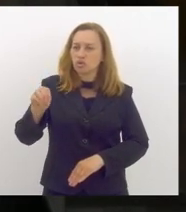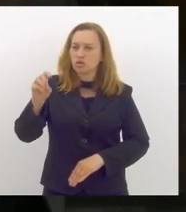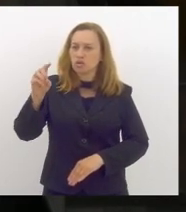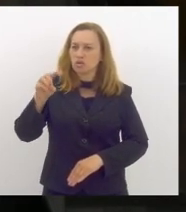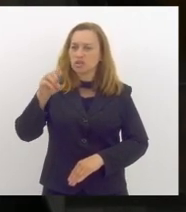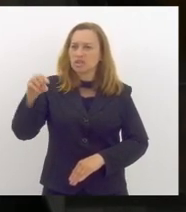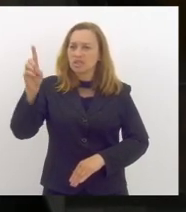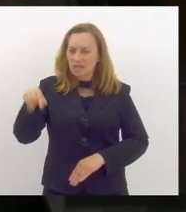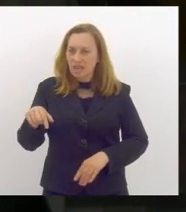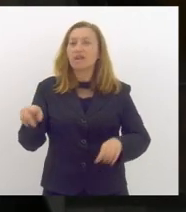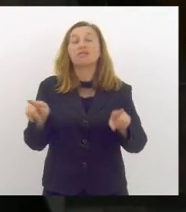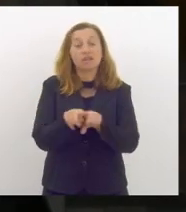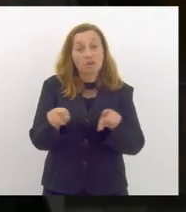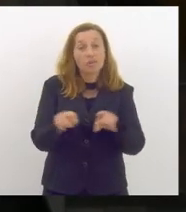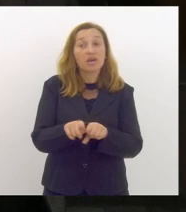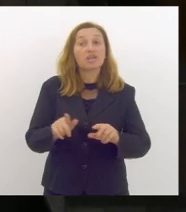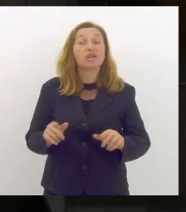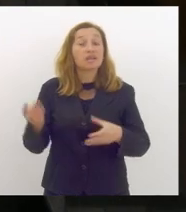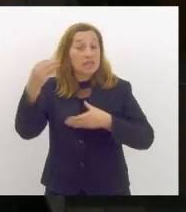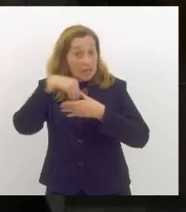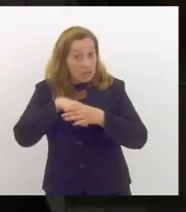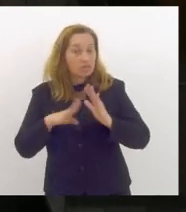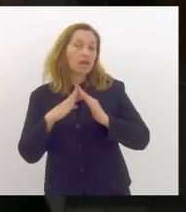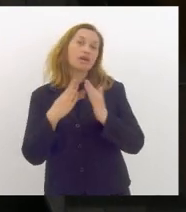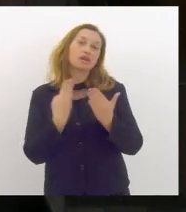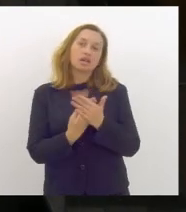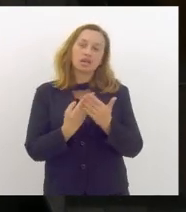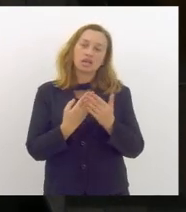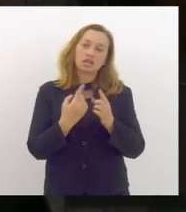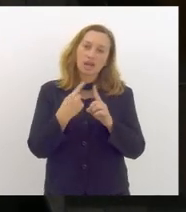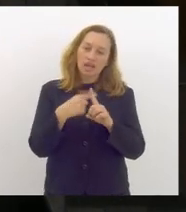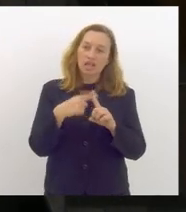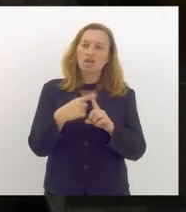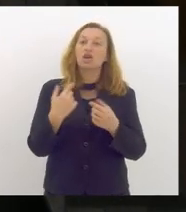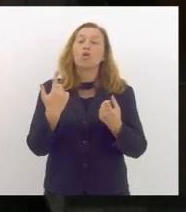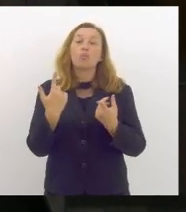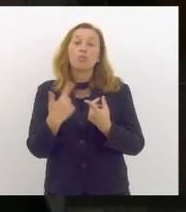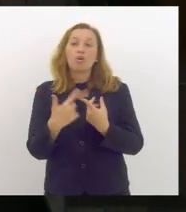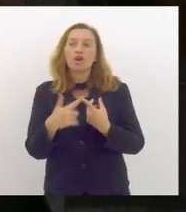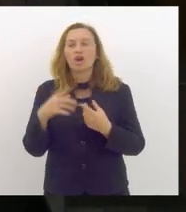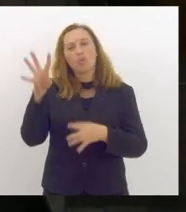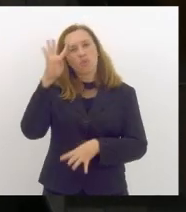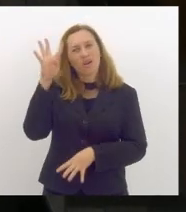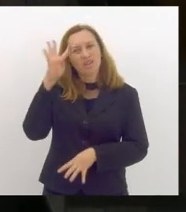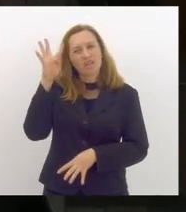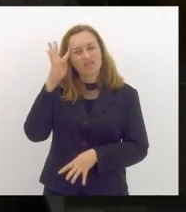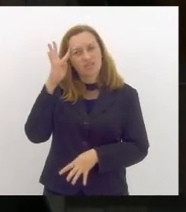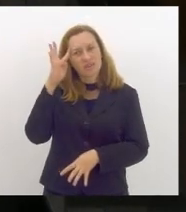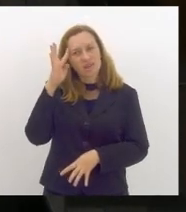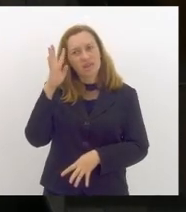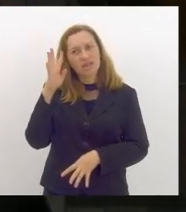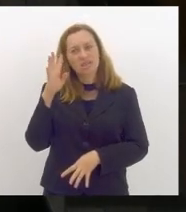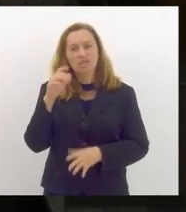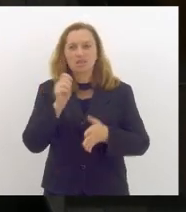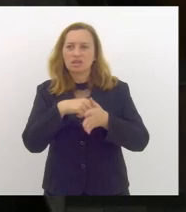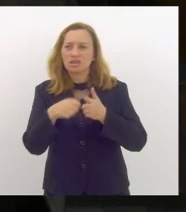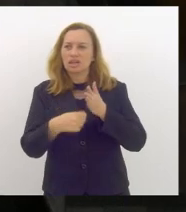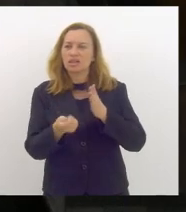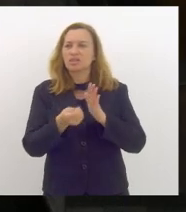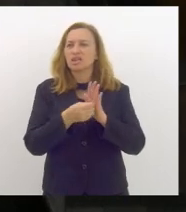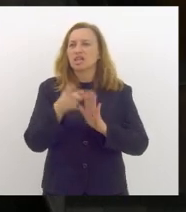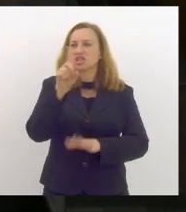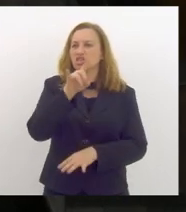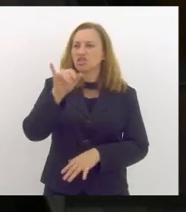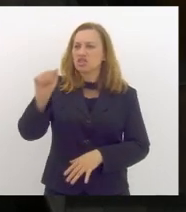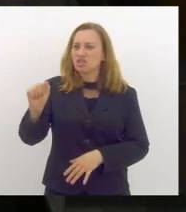também tem esse sincretismo dentro da igreja porque é quarta-feira seu presidente é tido nos calendários como